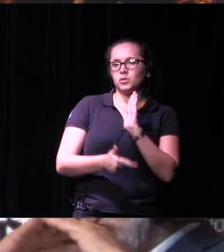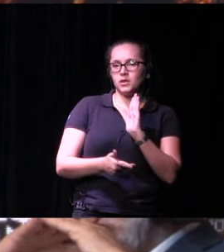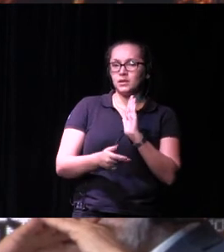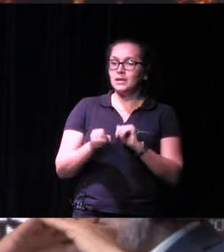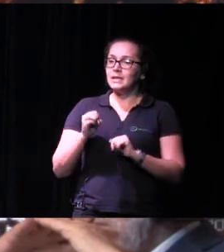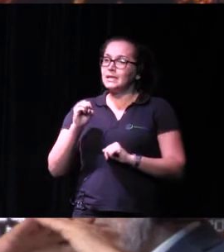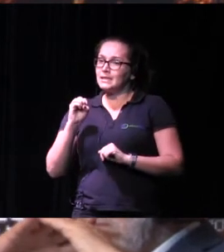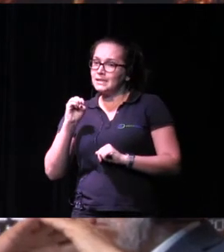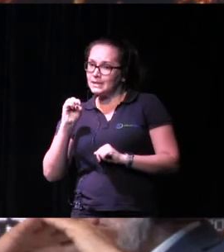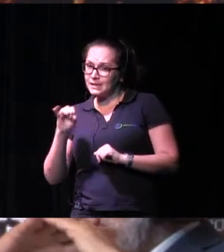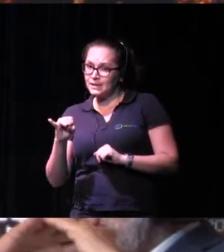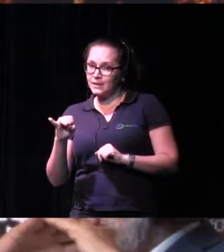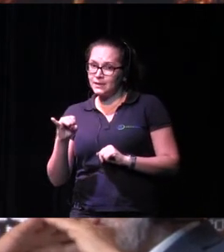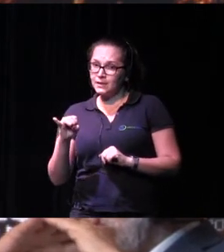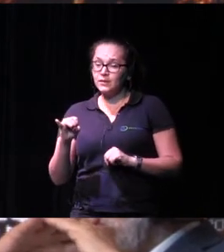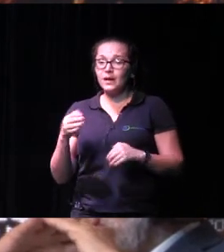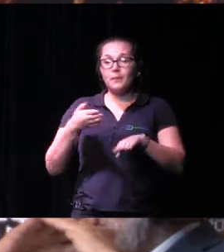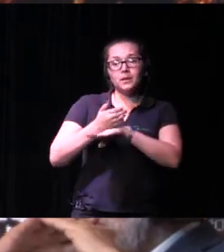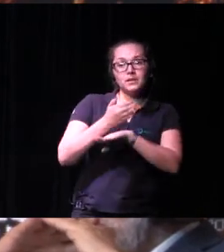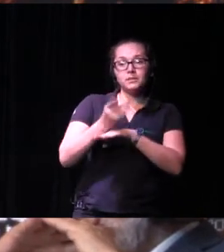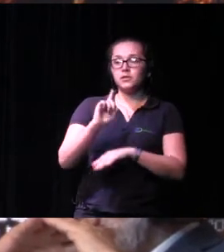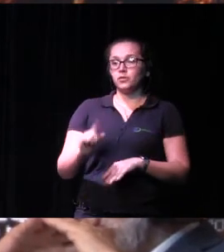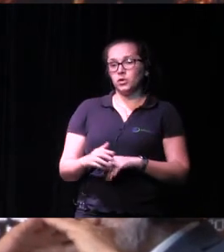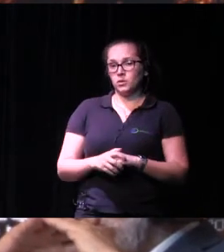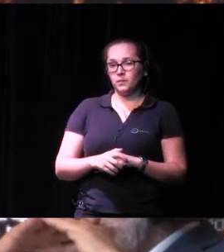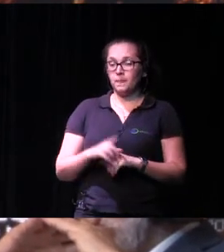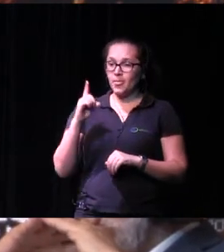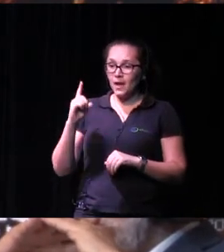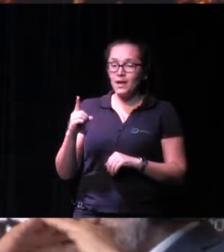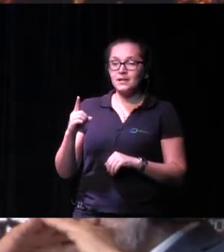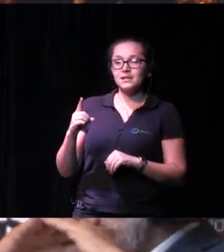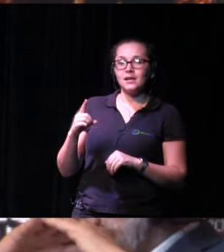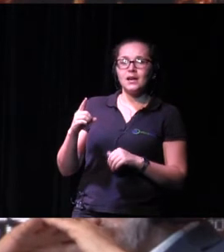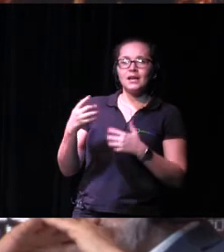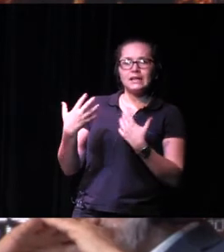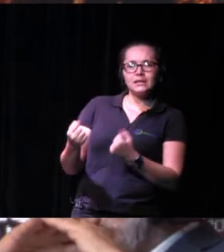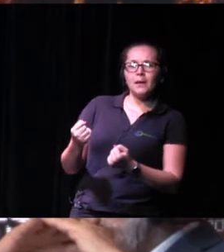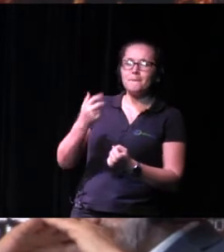participativo. participativo. A apropriação é a que dá o carimbo de qualidade.